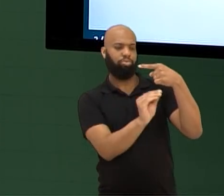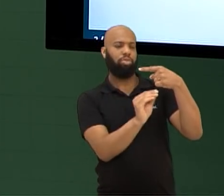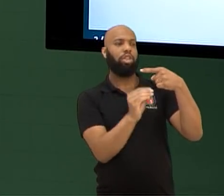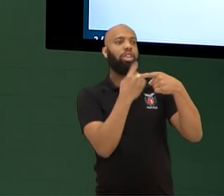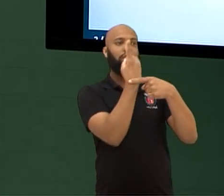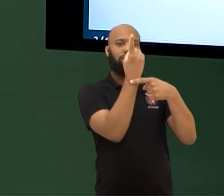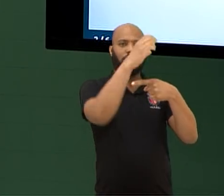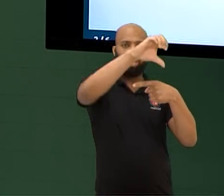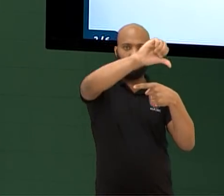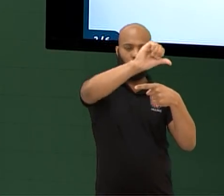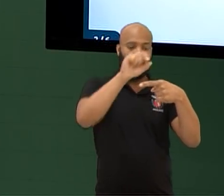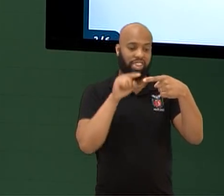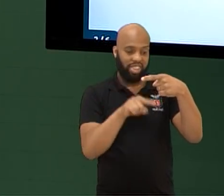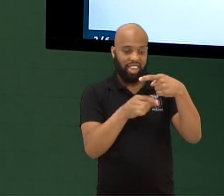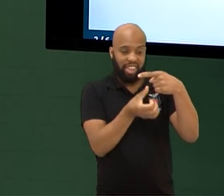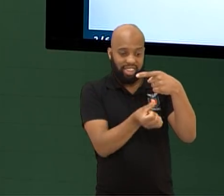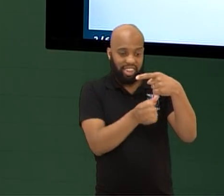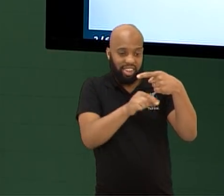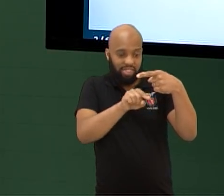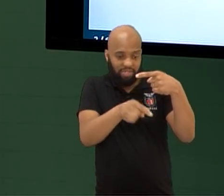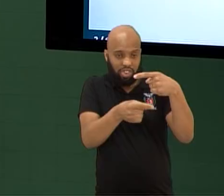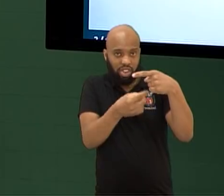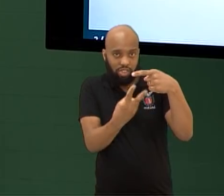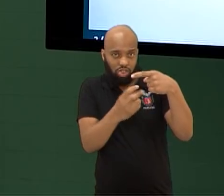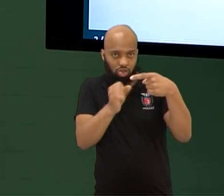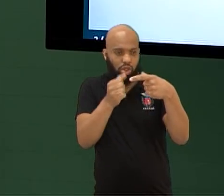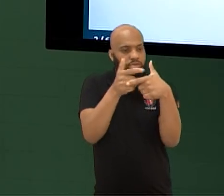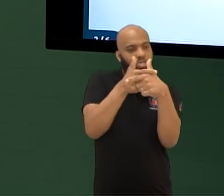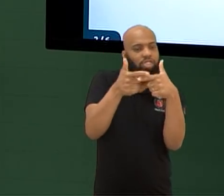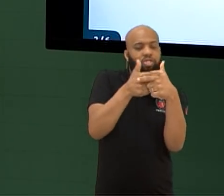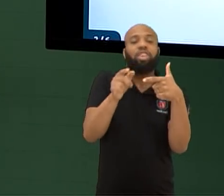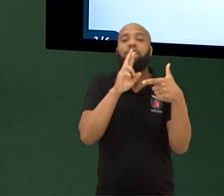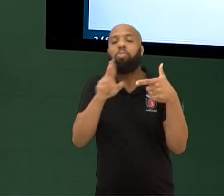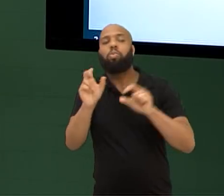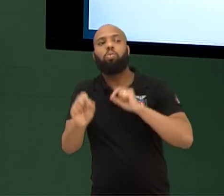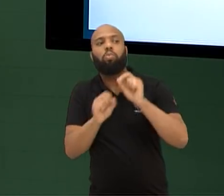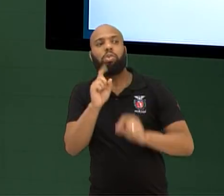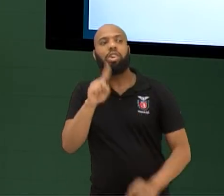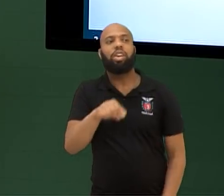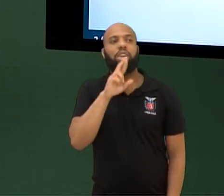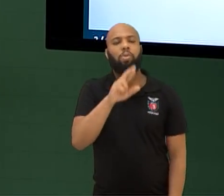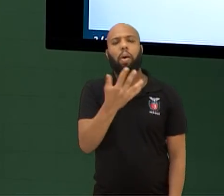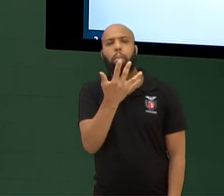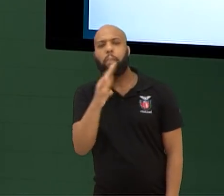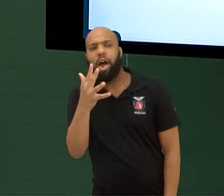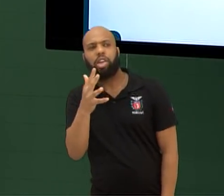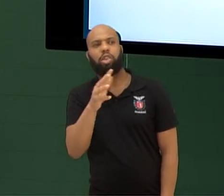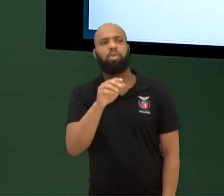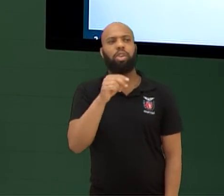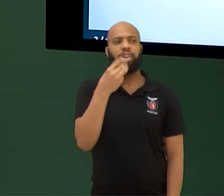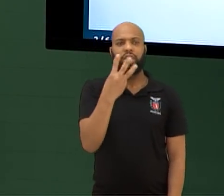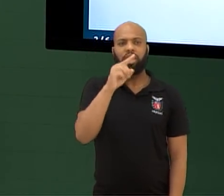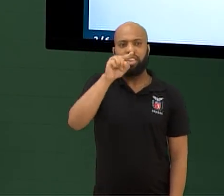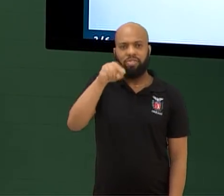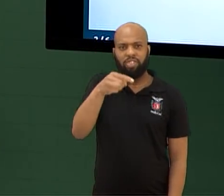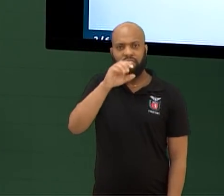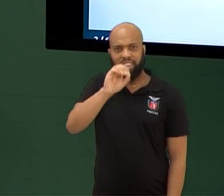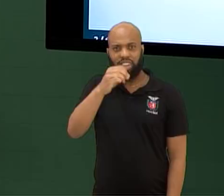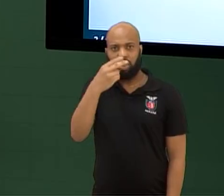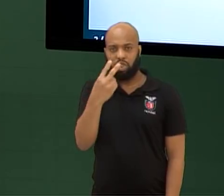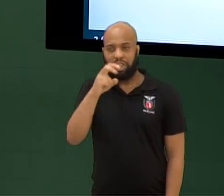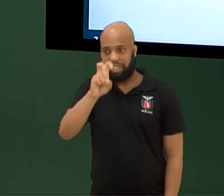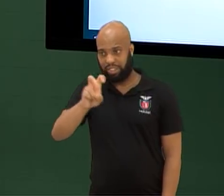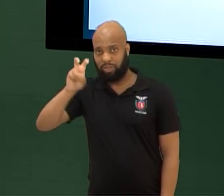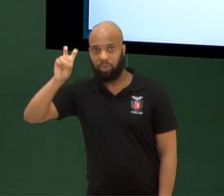Então, 19 dividido por 6,28, eu tenho que é aproximadamente